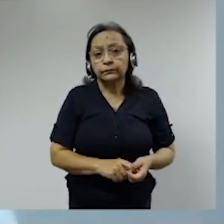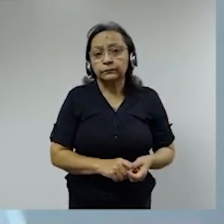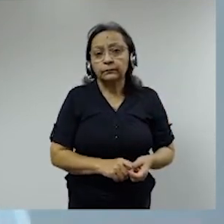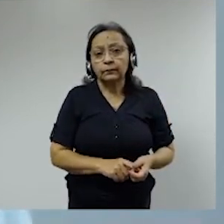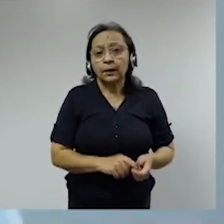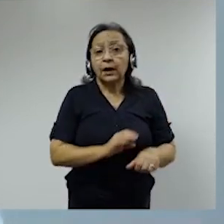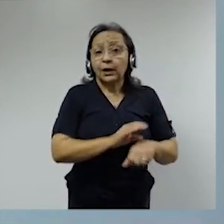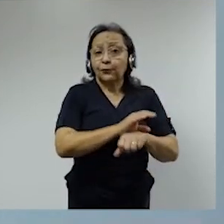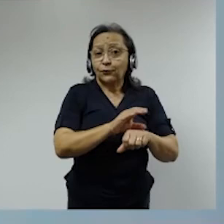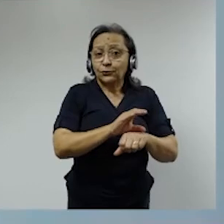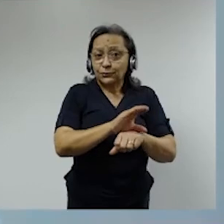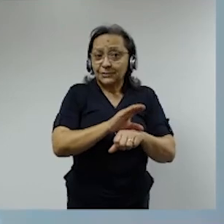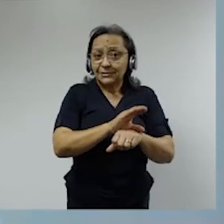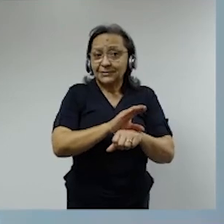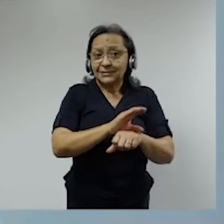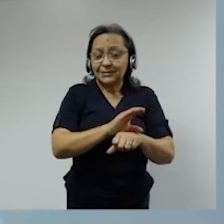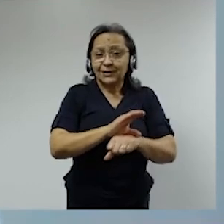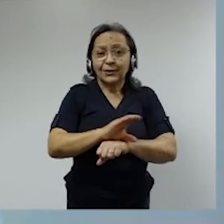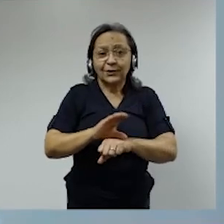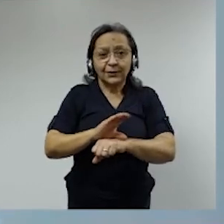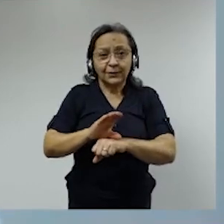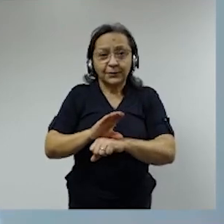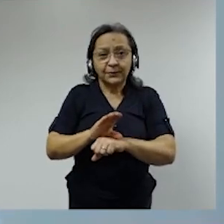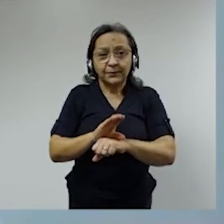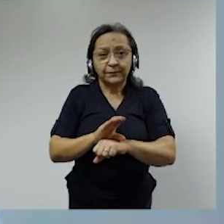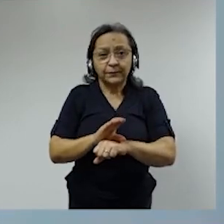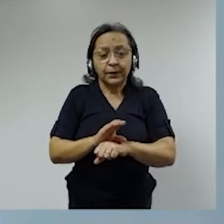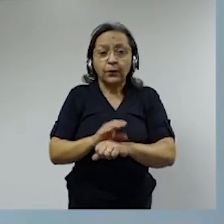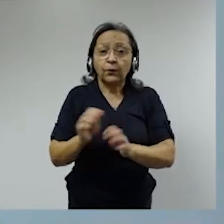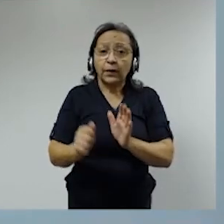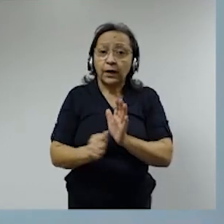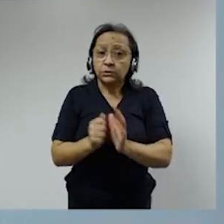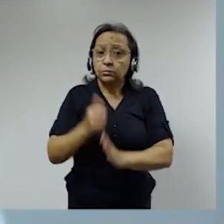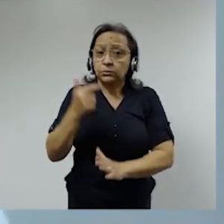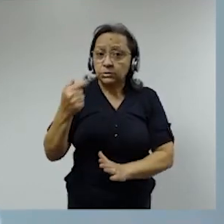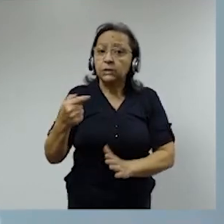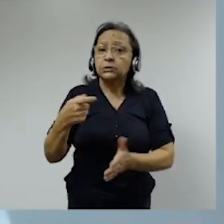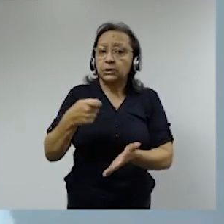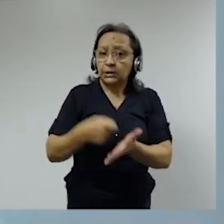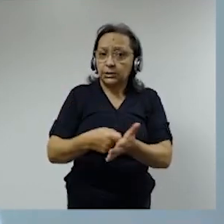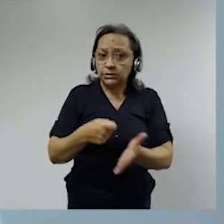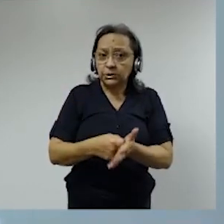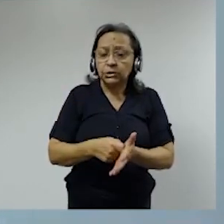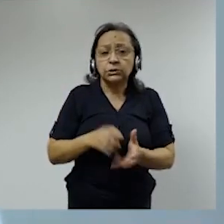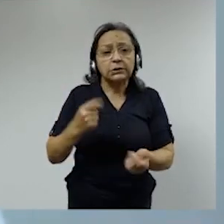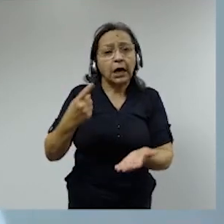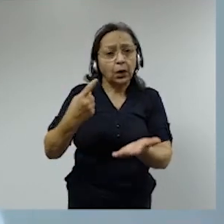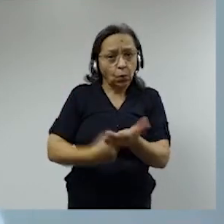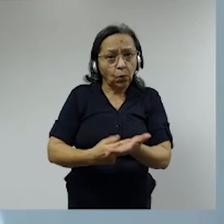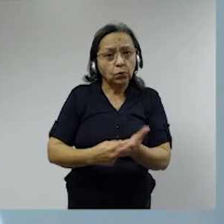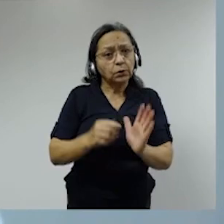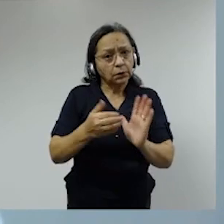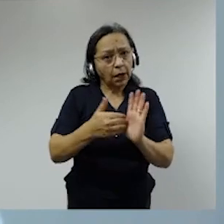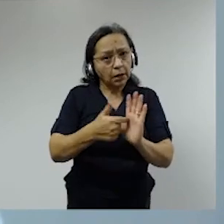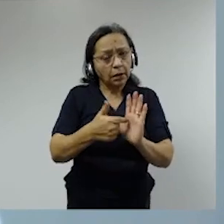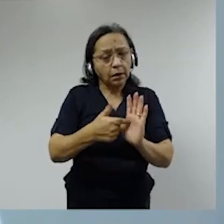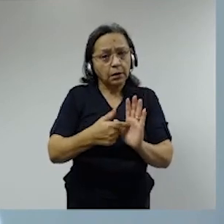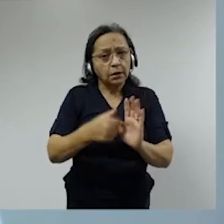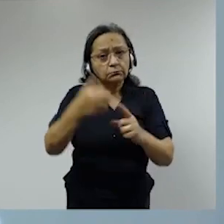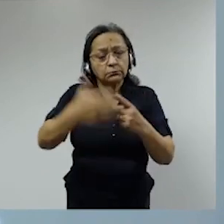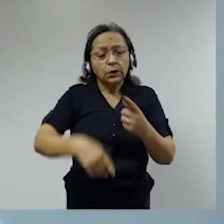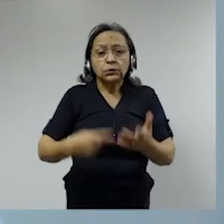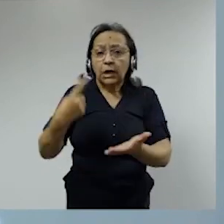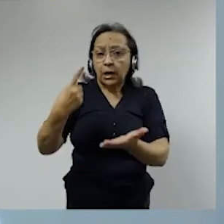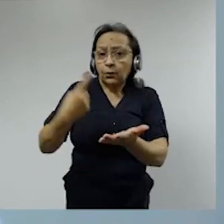a Constituição Federal, então, o artigo 7º exige esses acordos, que